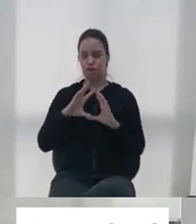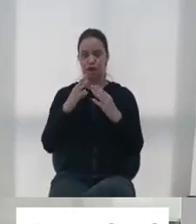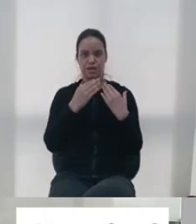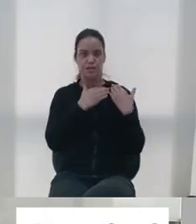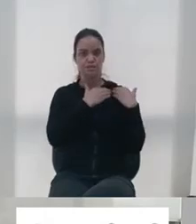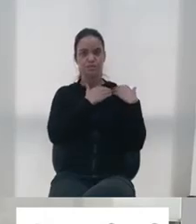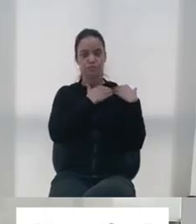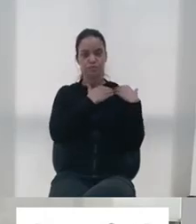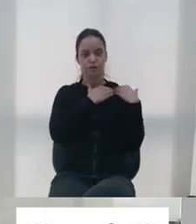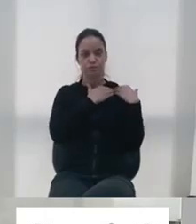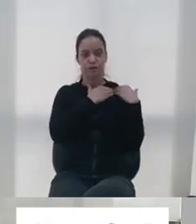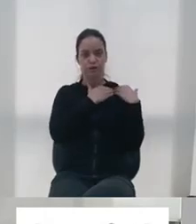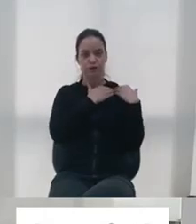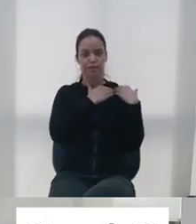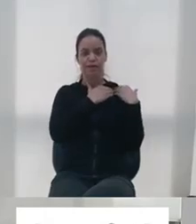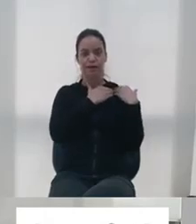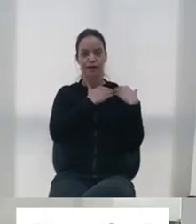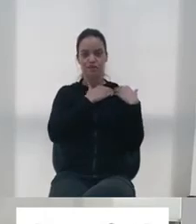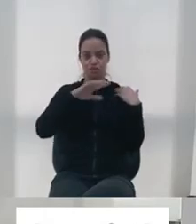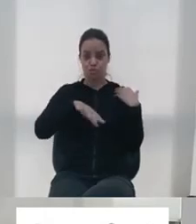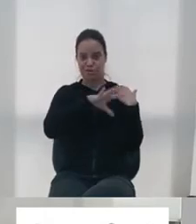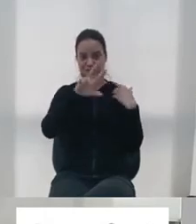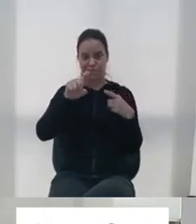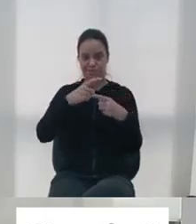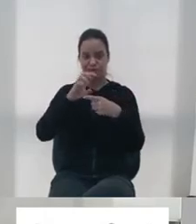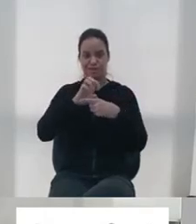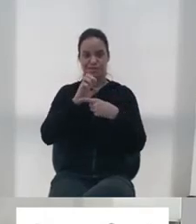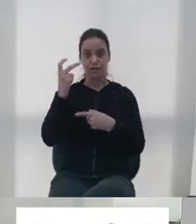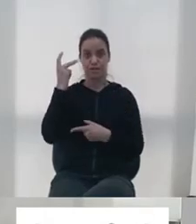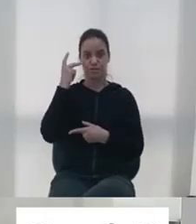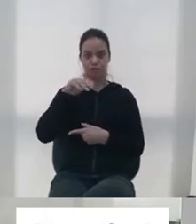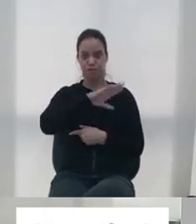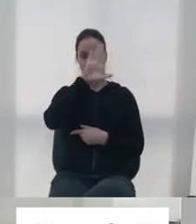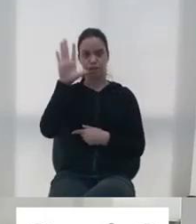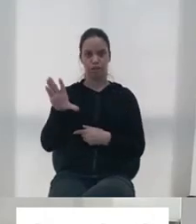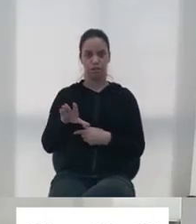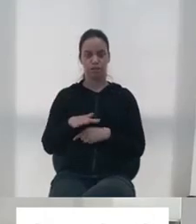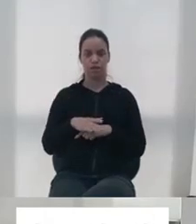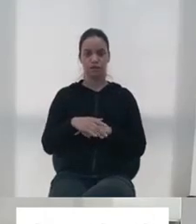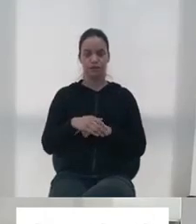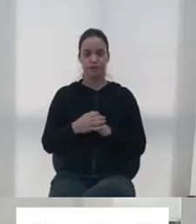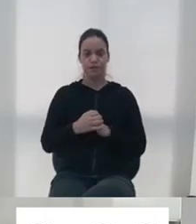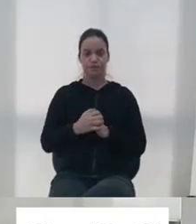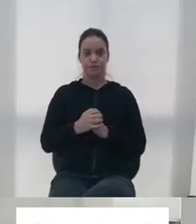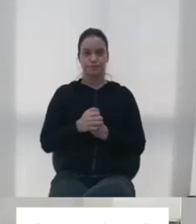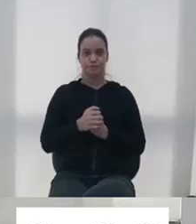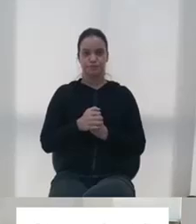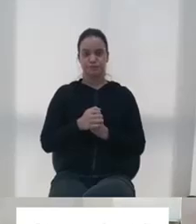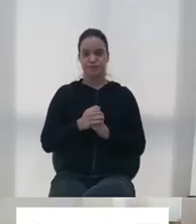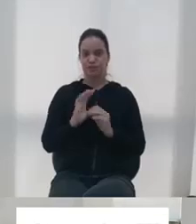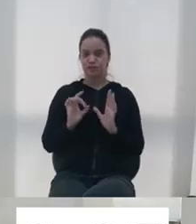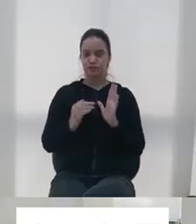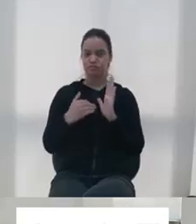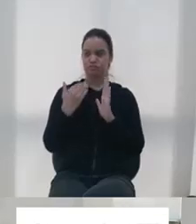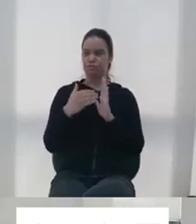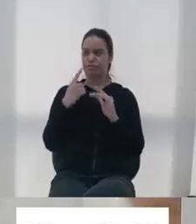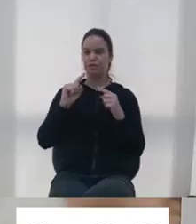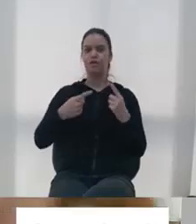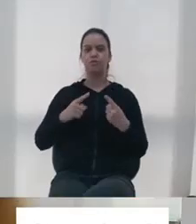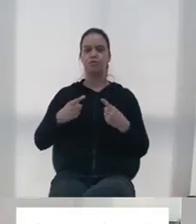do atendimento coletivo de todo o Estado de São Paulo, em que aumenta todo dia os